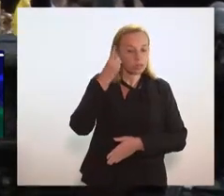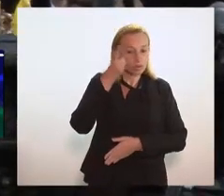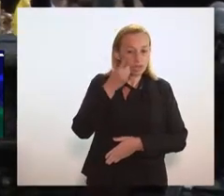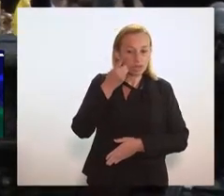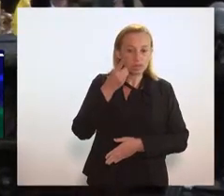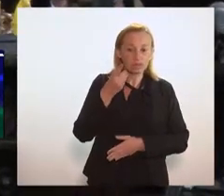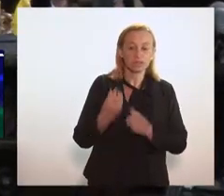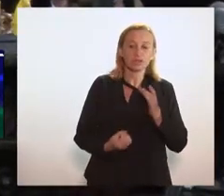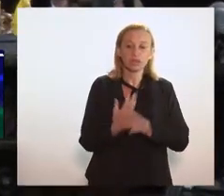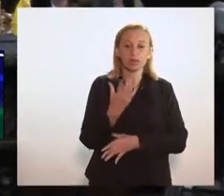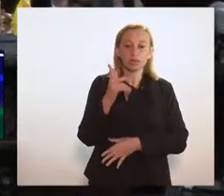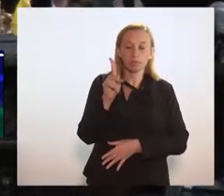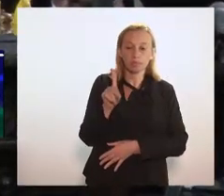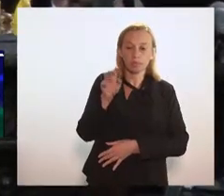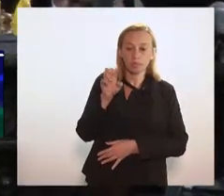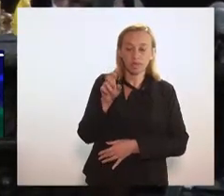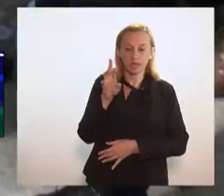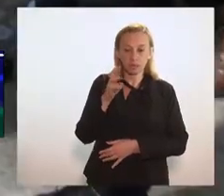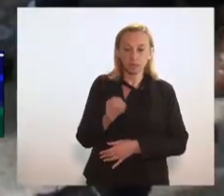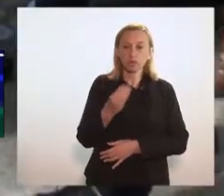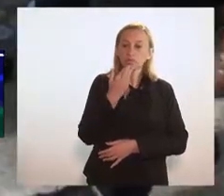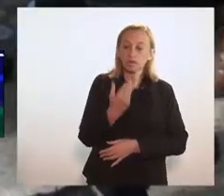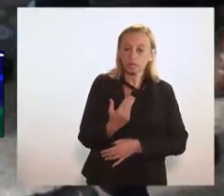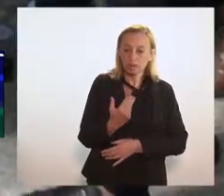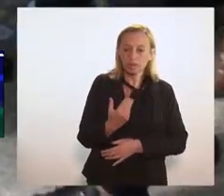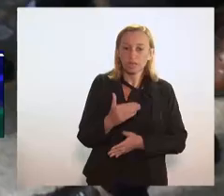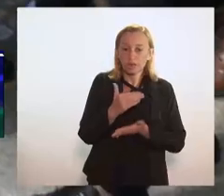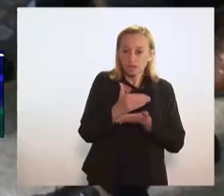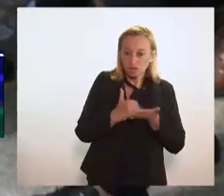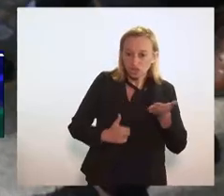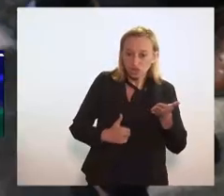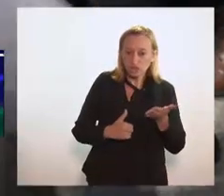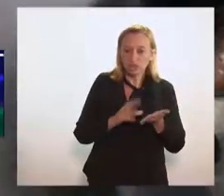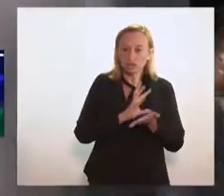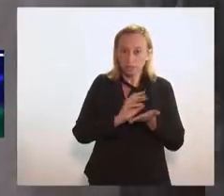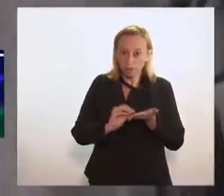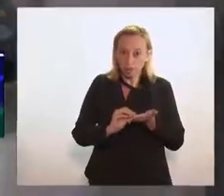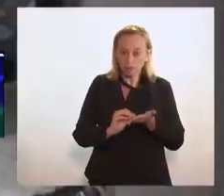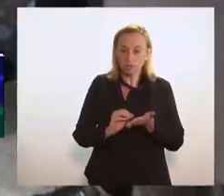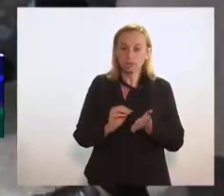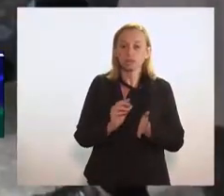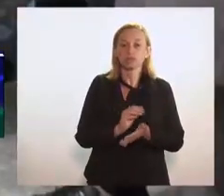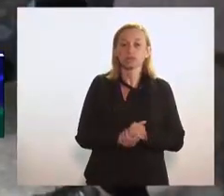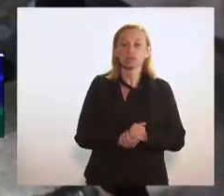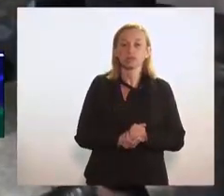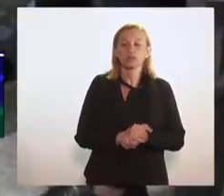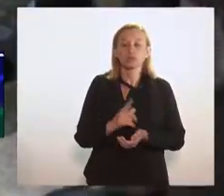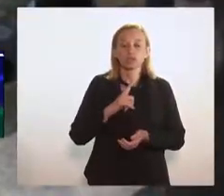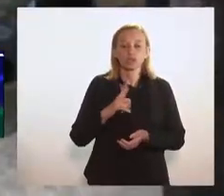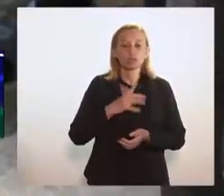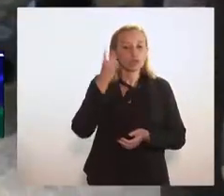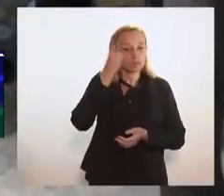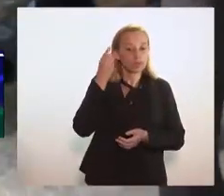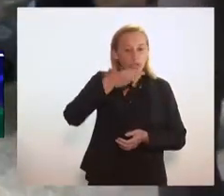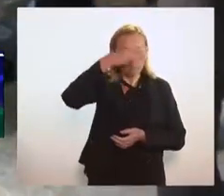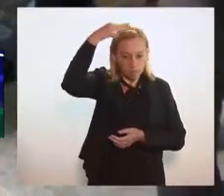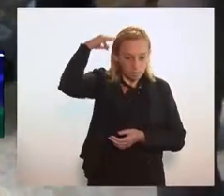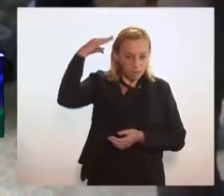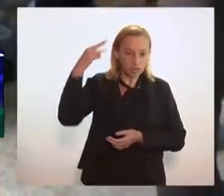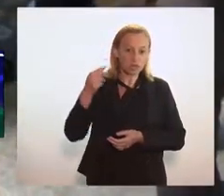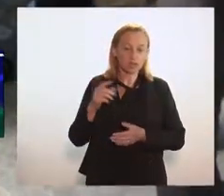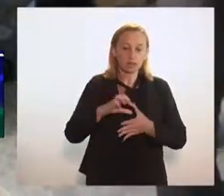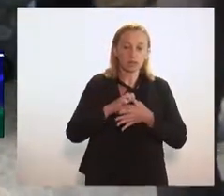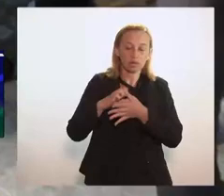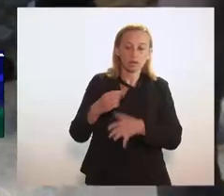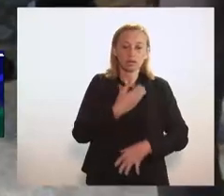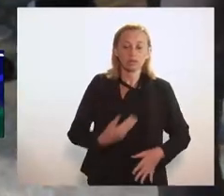autor Pedro Ricardo. Gostaria de pedir para tirar o projeto de pauta. Eu estive com o deputado Márcio Pacheco, líder do governo,